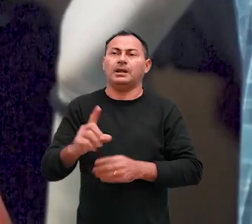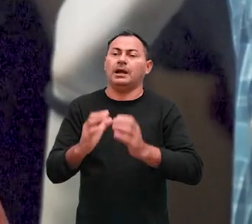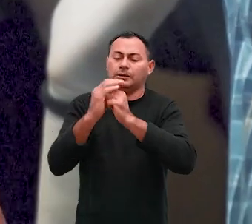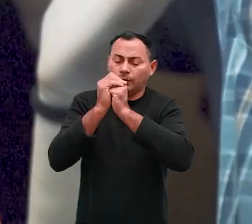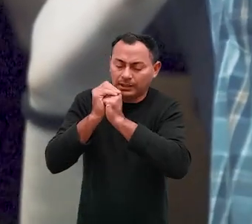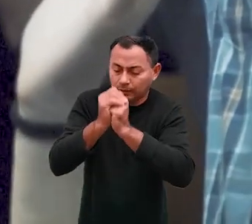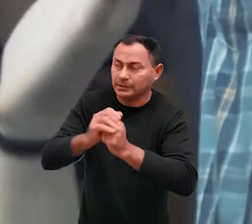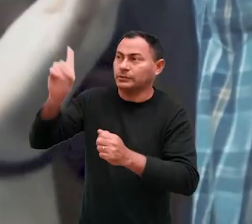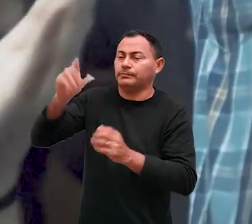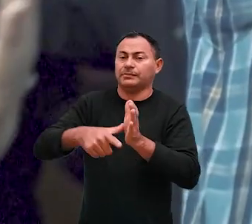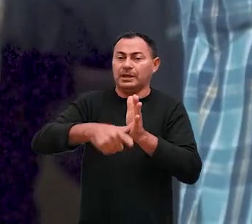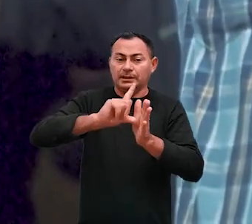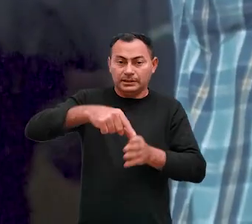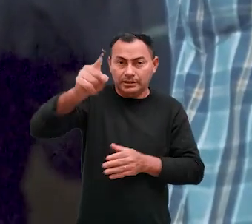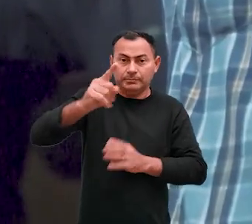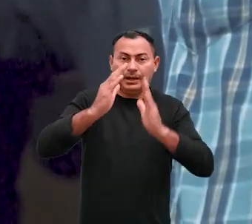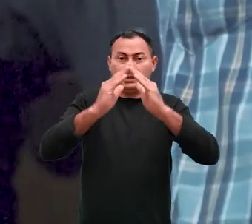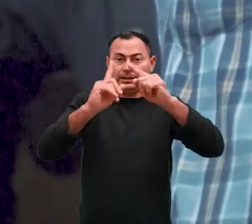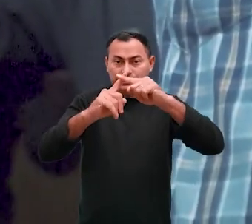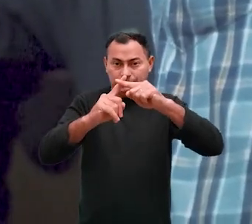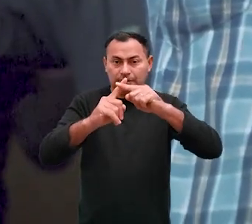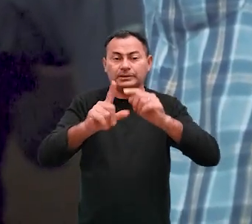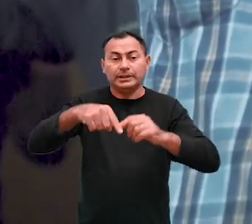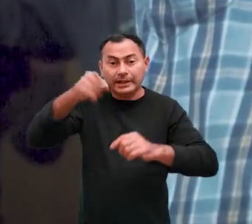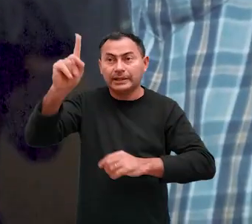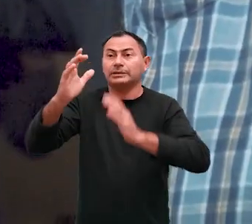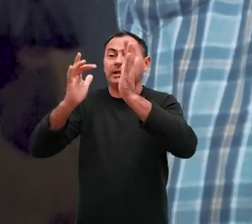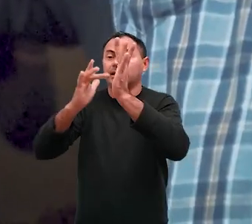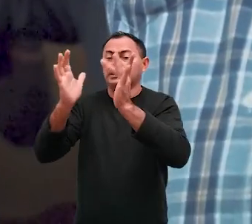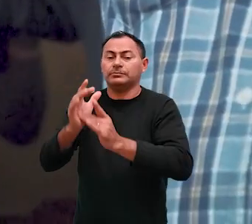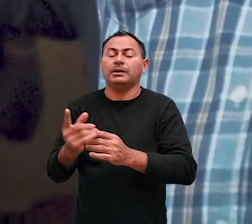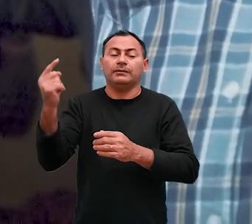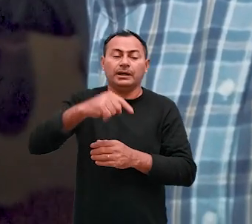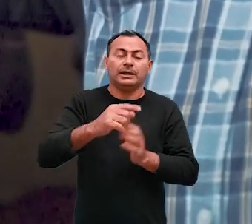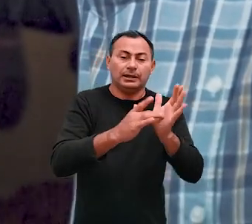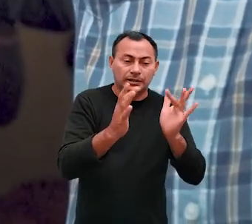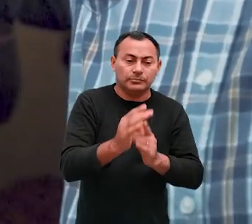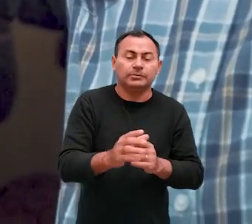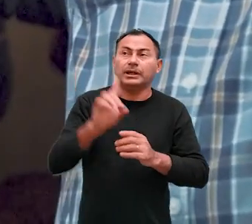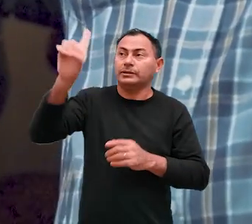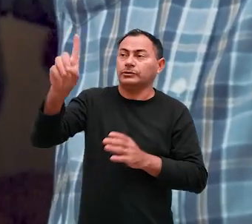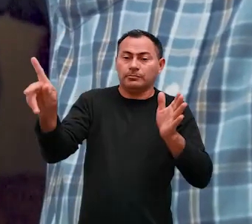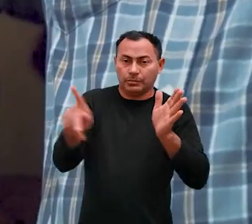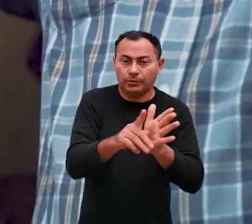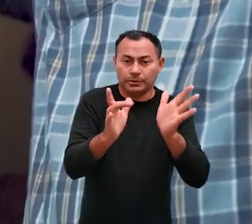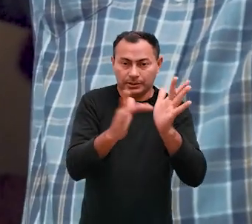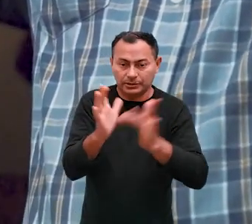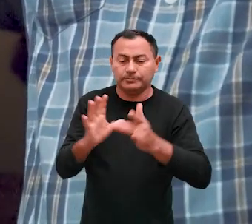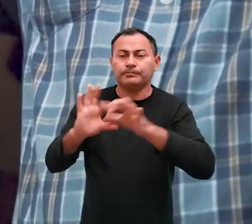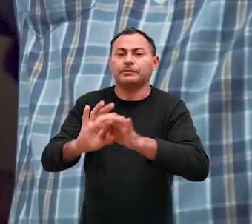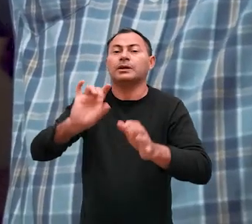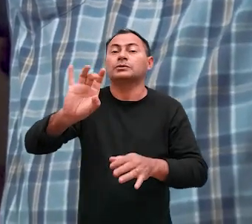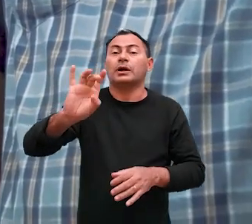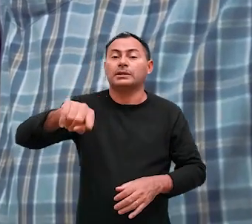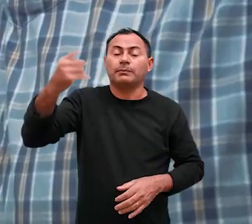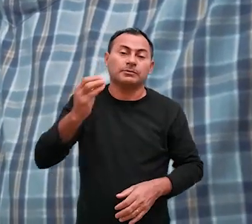Deus. Antes de irem sinceramente para Cristo, eles devem vir a Cristo e a Deus através do próprio Cristo.